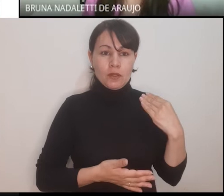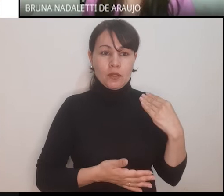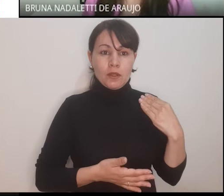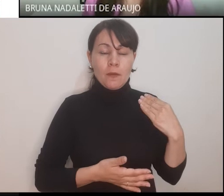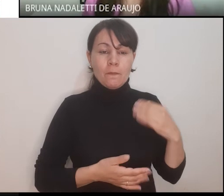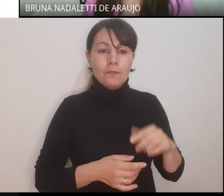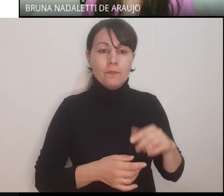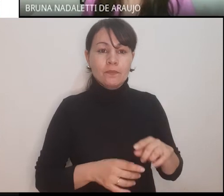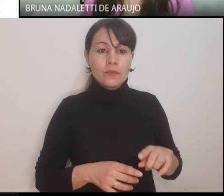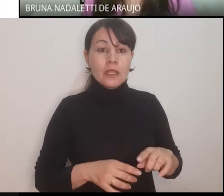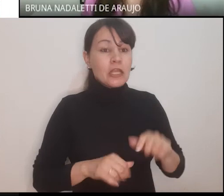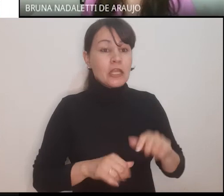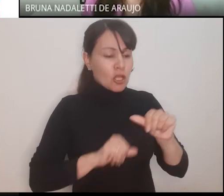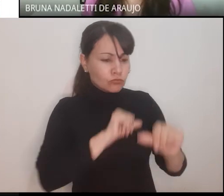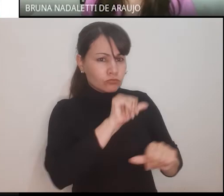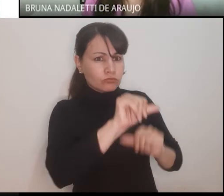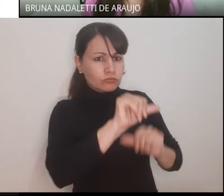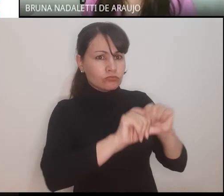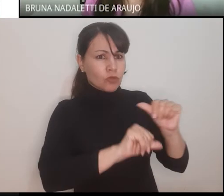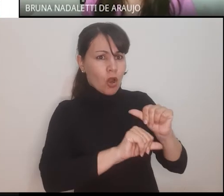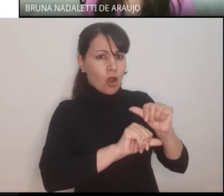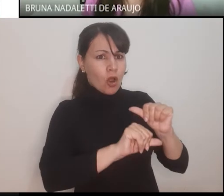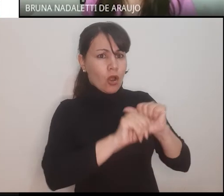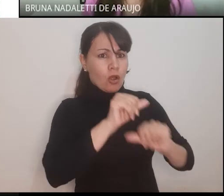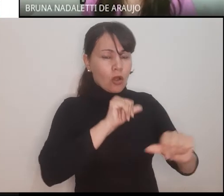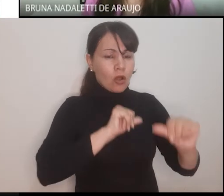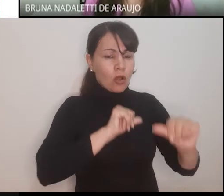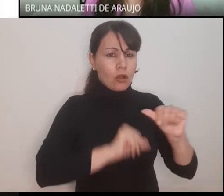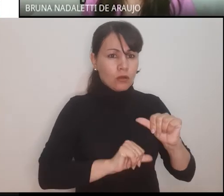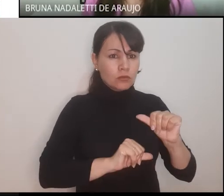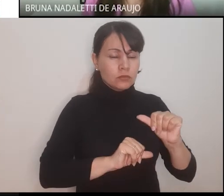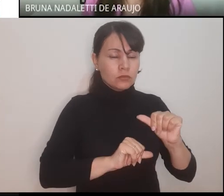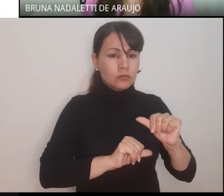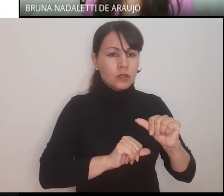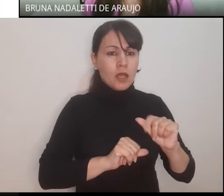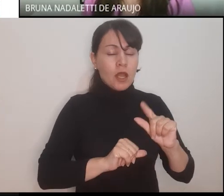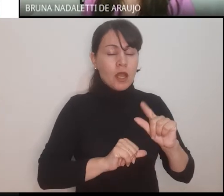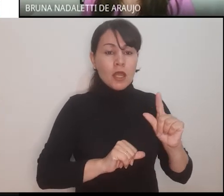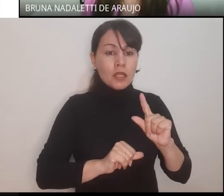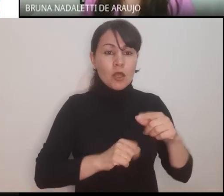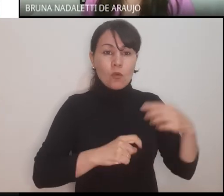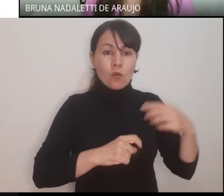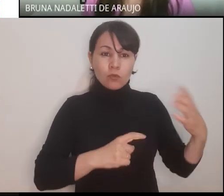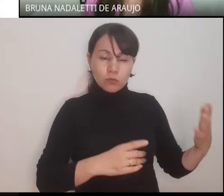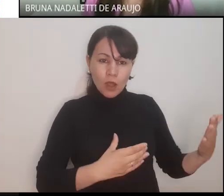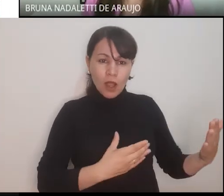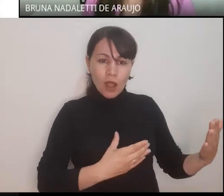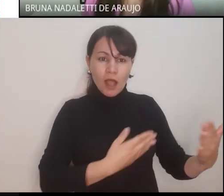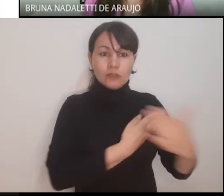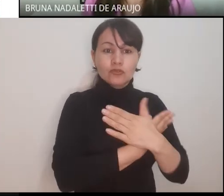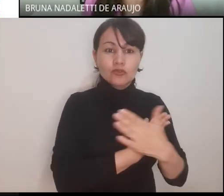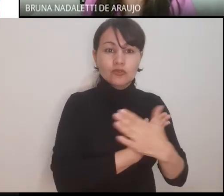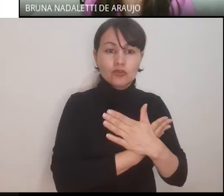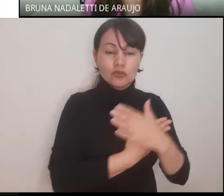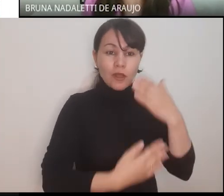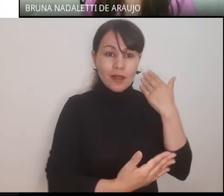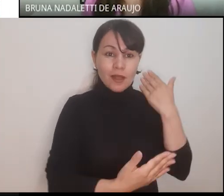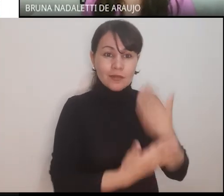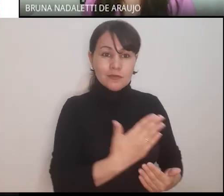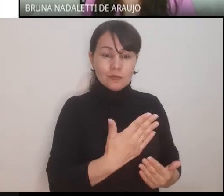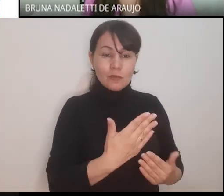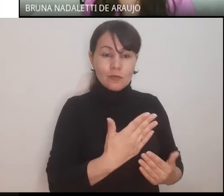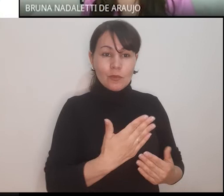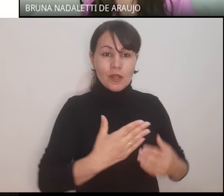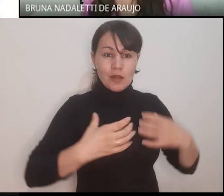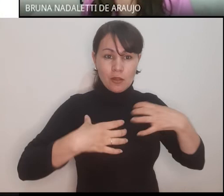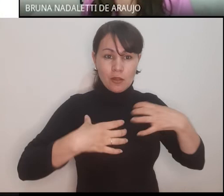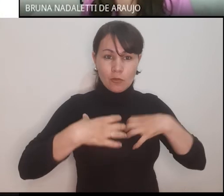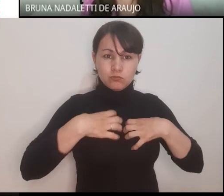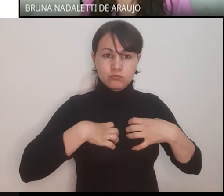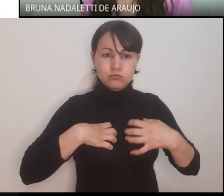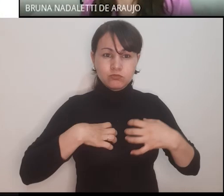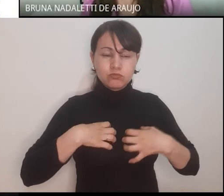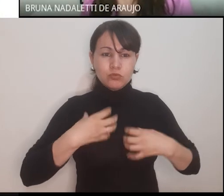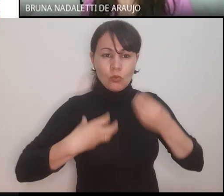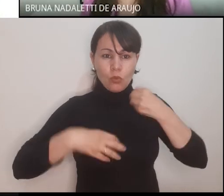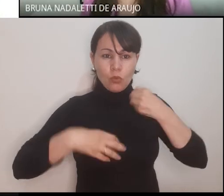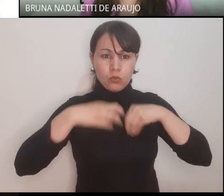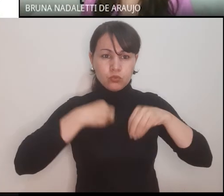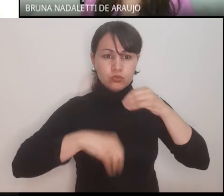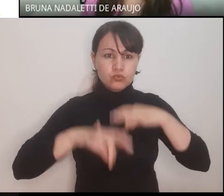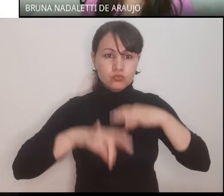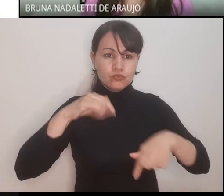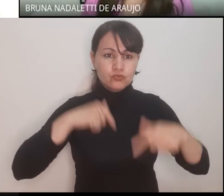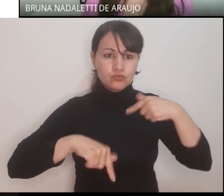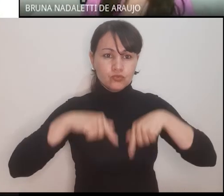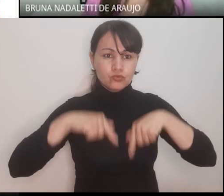doença renal e não é capaz de compensar as perdas das atividades endócrinas ou metabólicas do rim